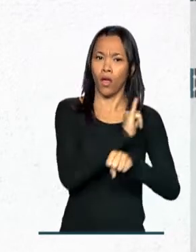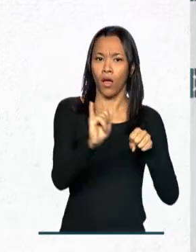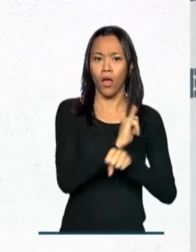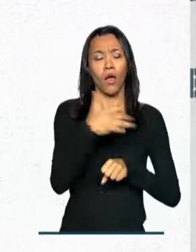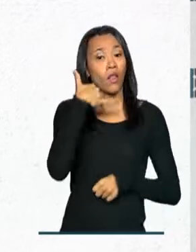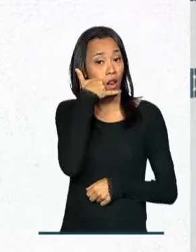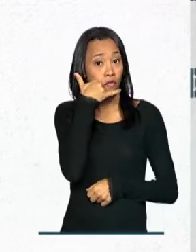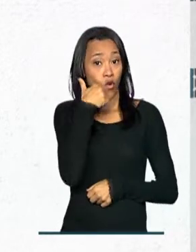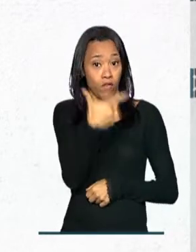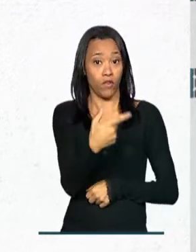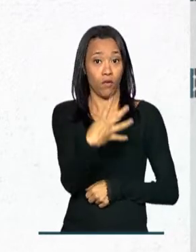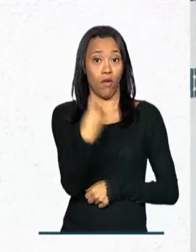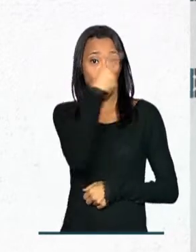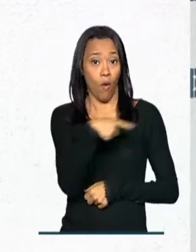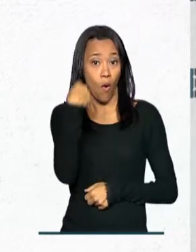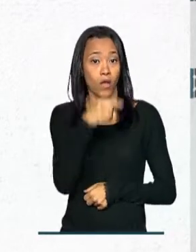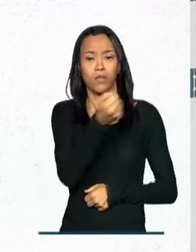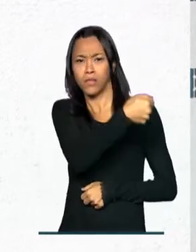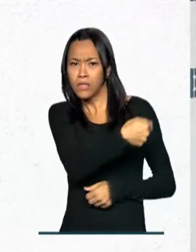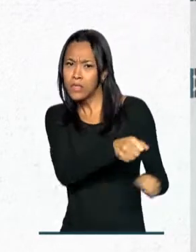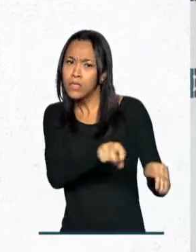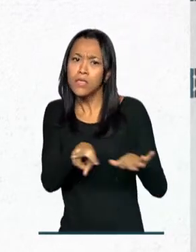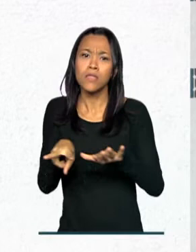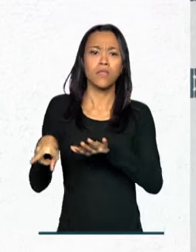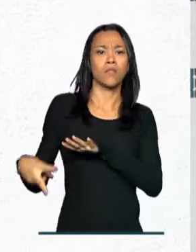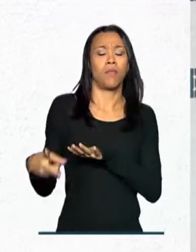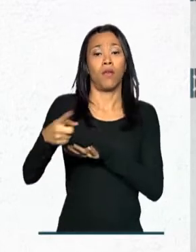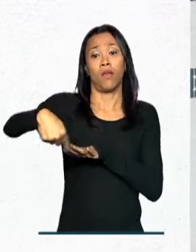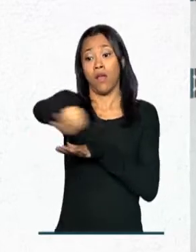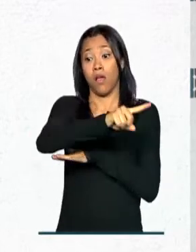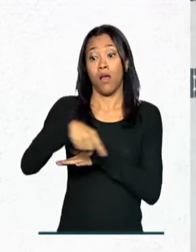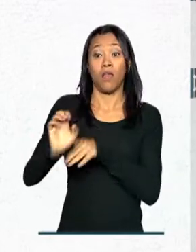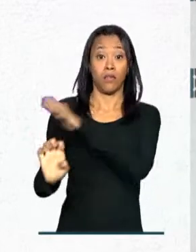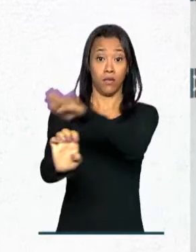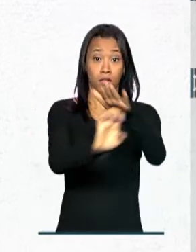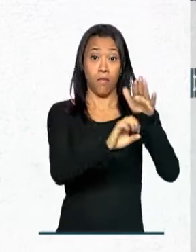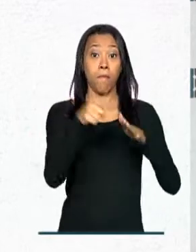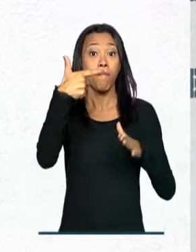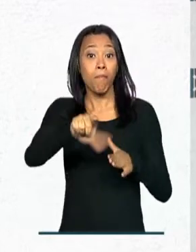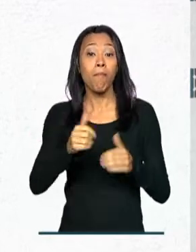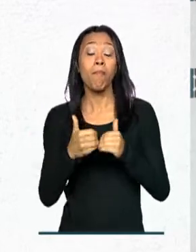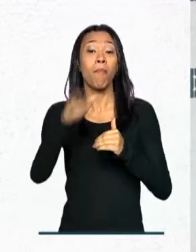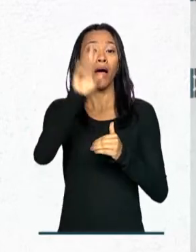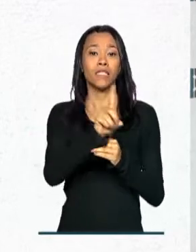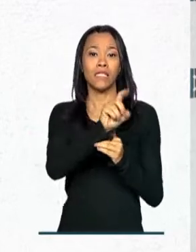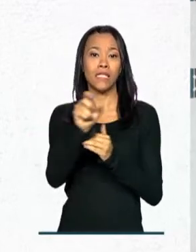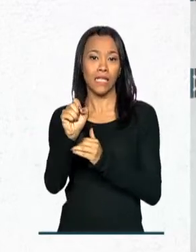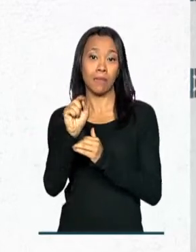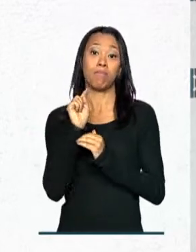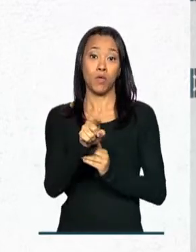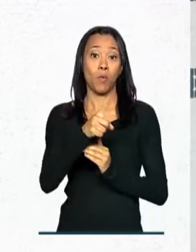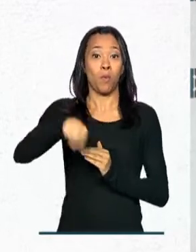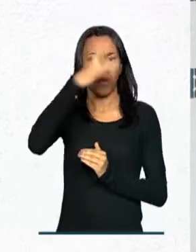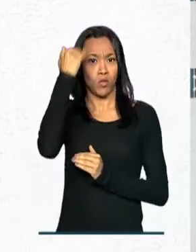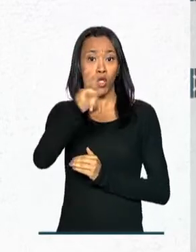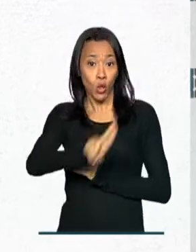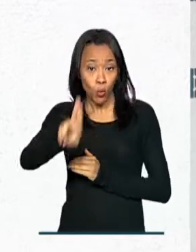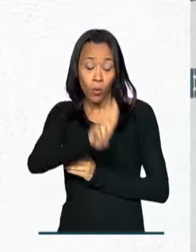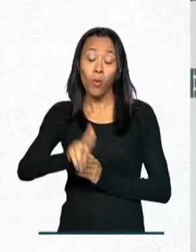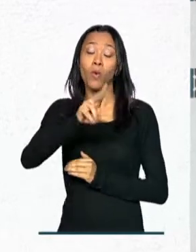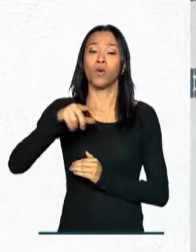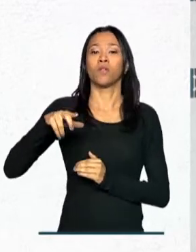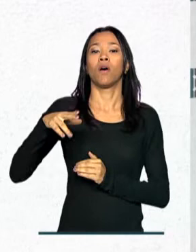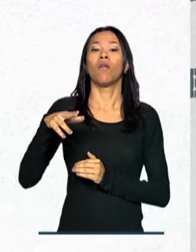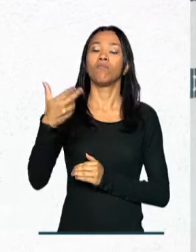24 horas, 7 dias por semana, para as operadoras que tiverem mais de 100 mil beneficiários. O envio de sugestões